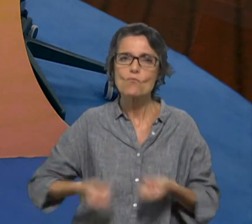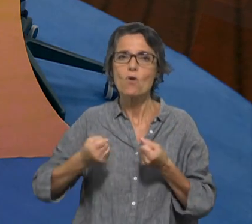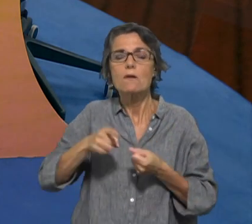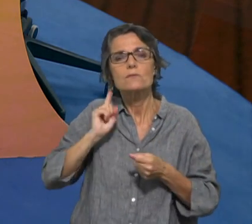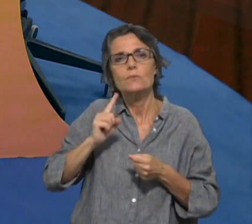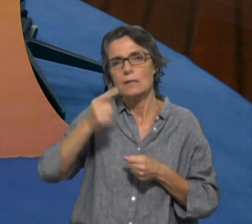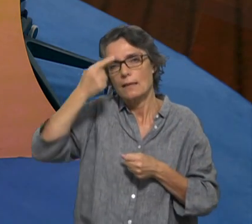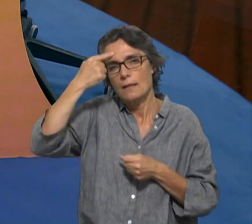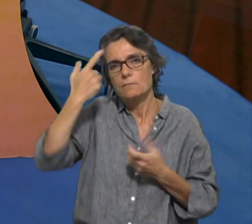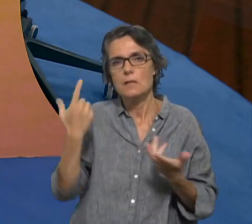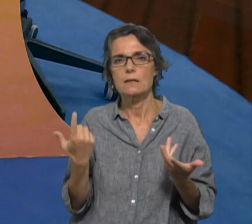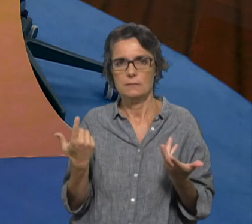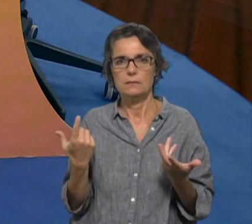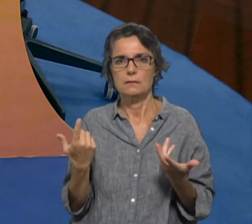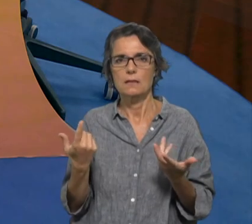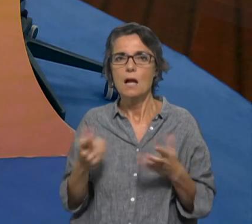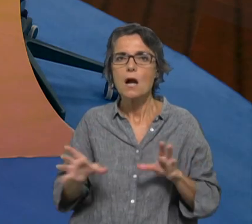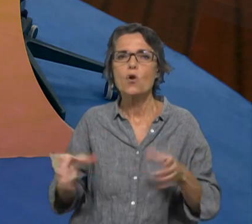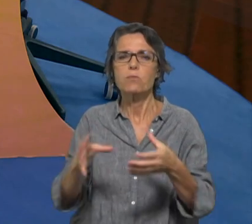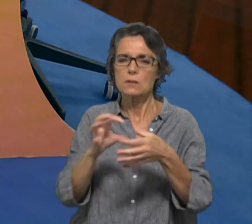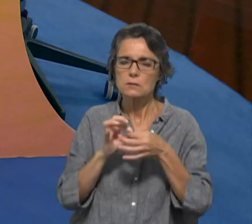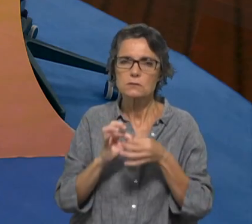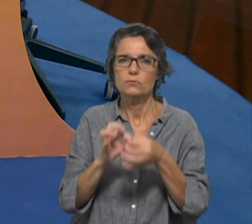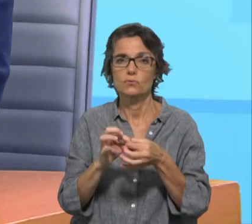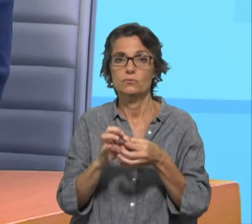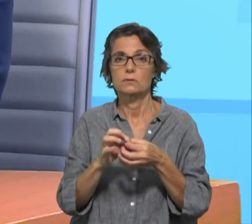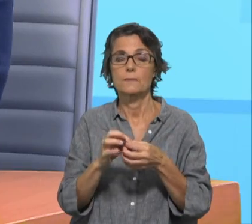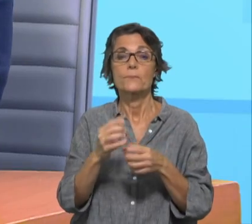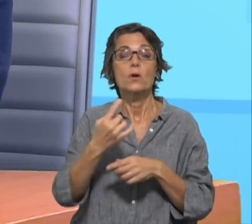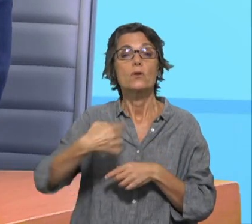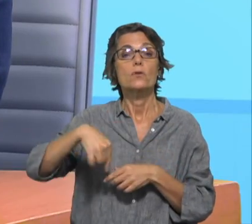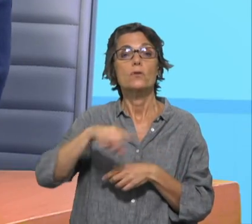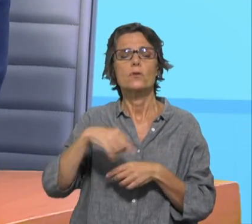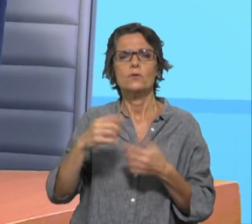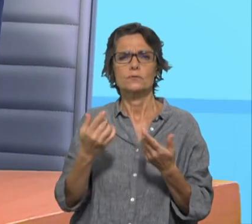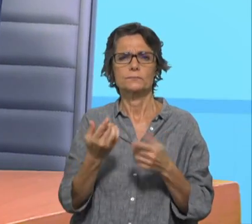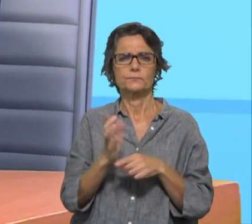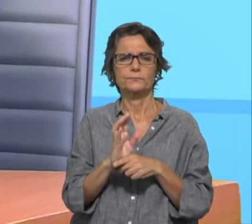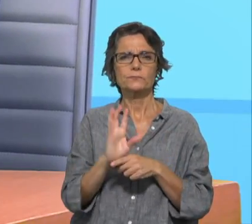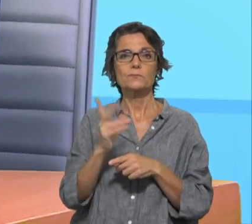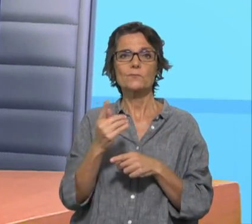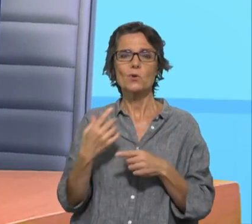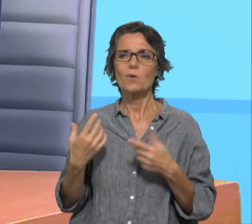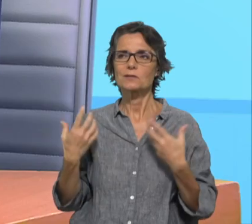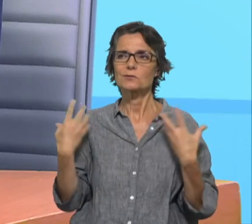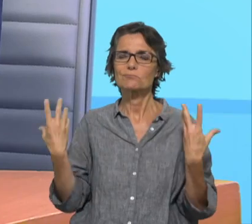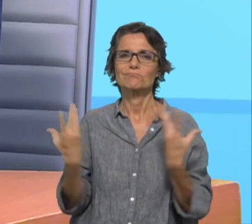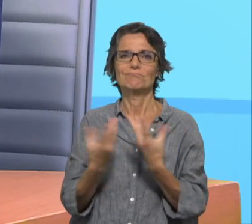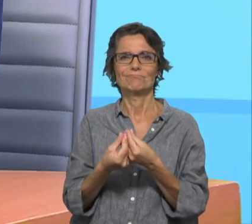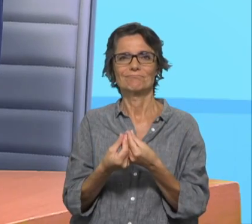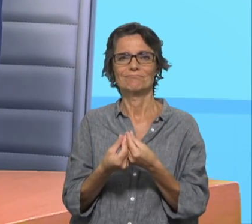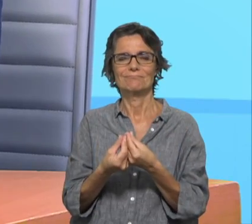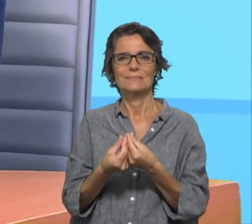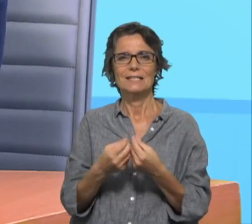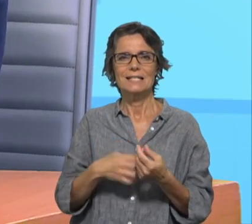reunida, a Assembleia. Quantas vezes temos a consciência que ali reunidos não somos indivíduos justapostos, sentados ao lado uns